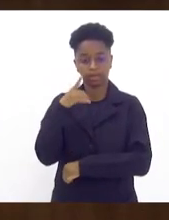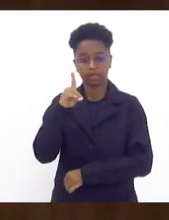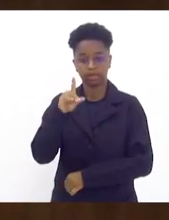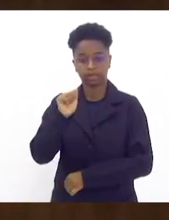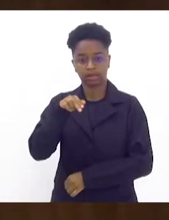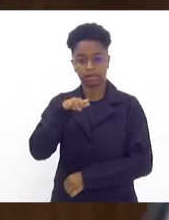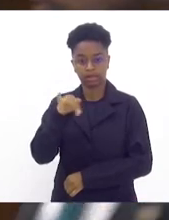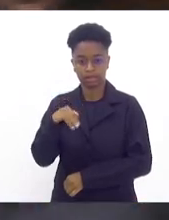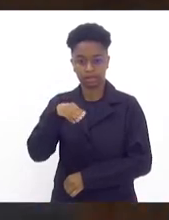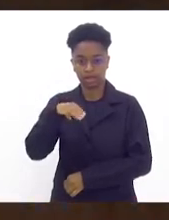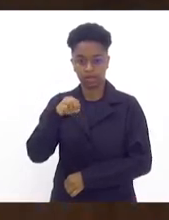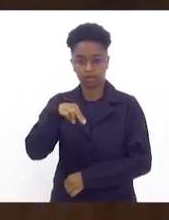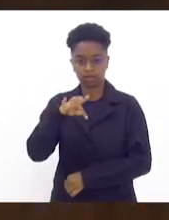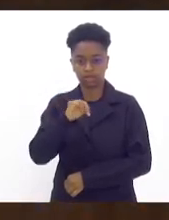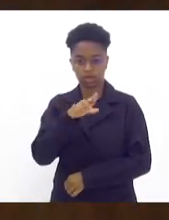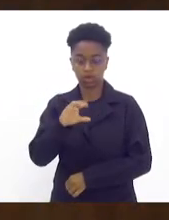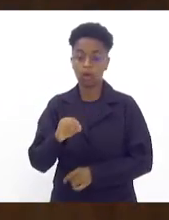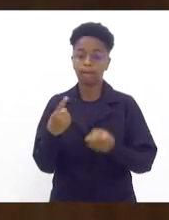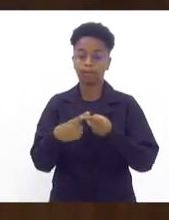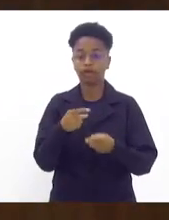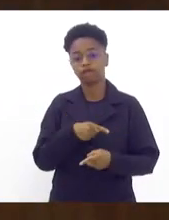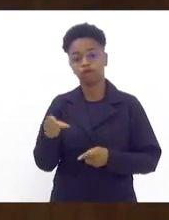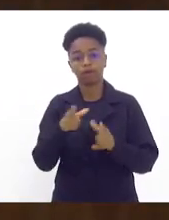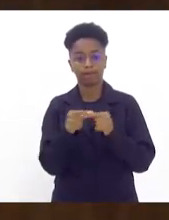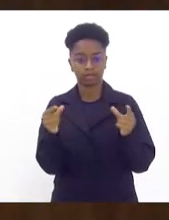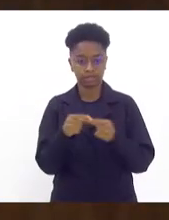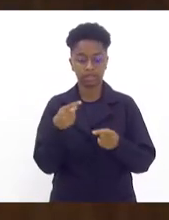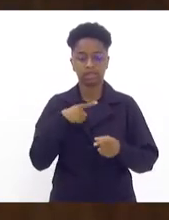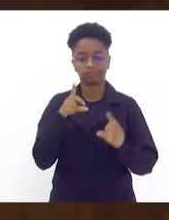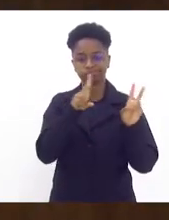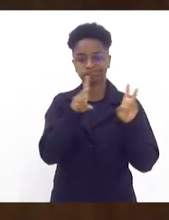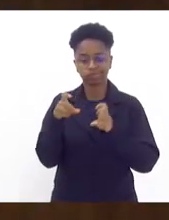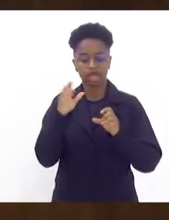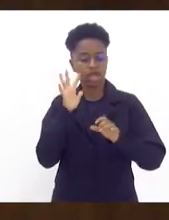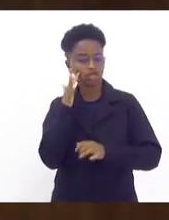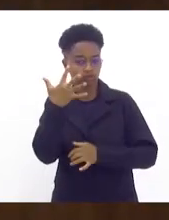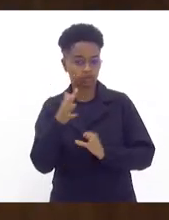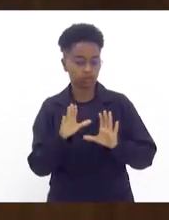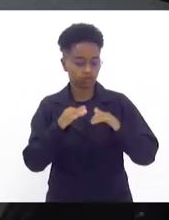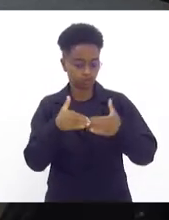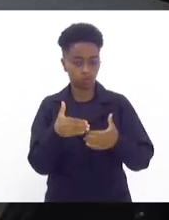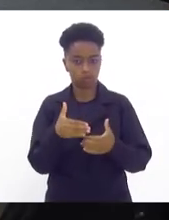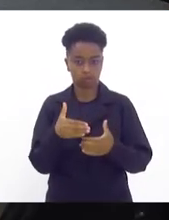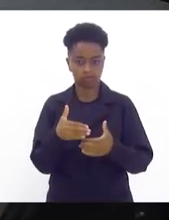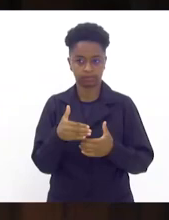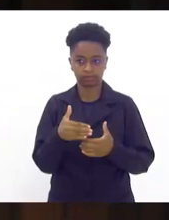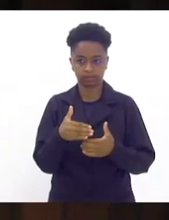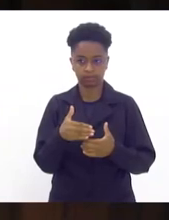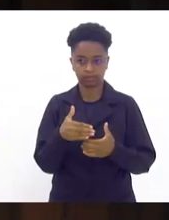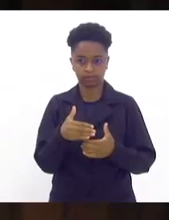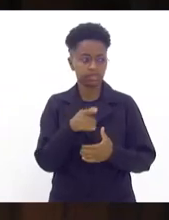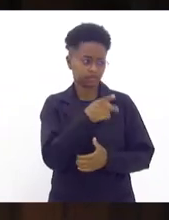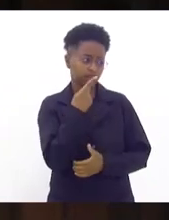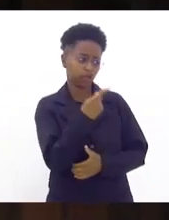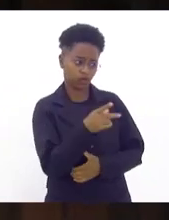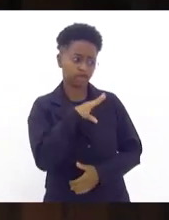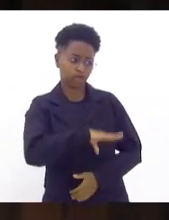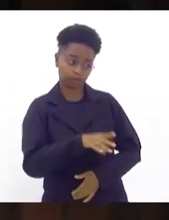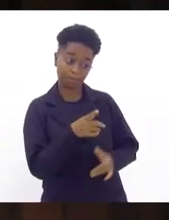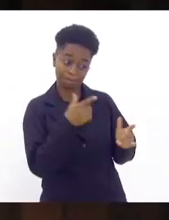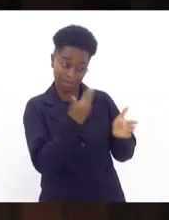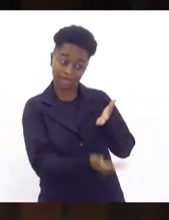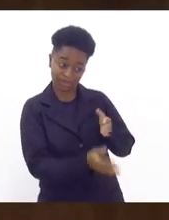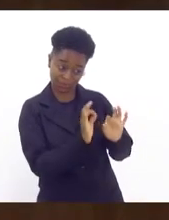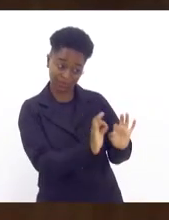em Brasília, cuidando de assuntos relacionados à sua comissão. Eu pensei que foi por causa do Vasco. O Vasco perdeu, né? Ela